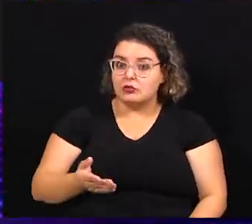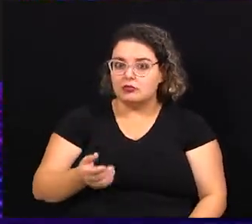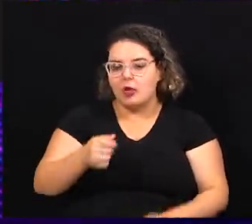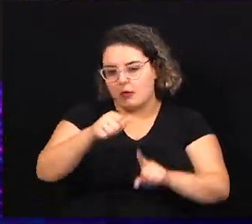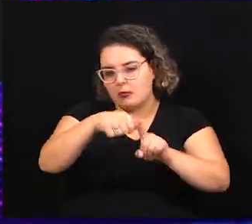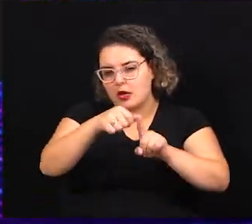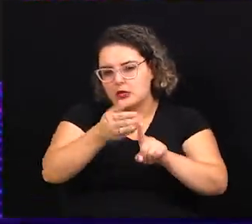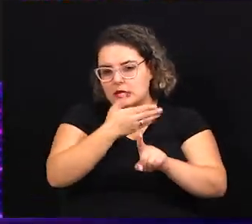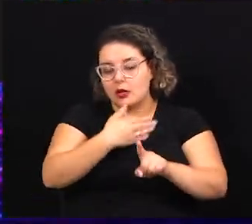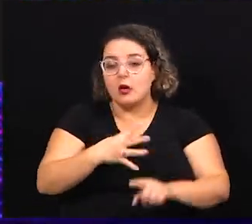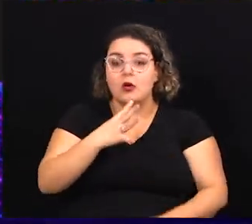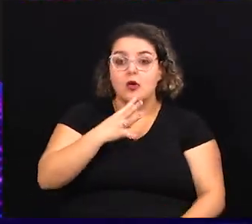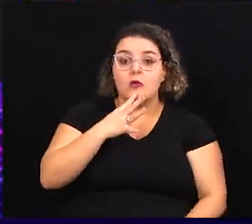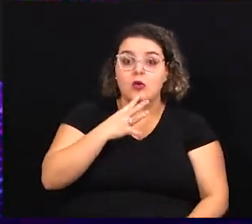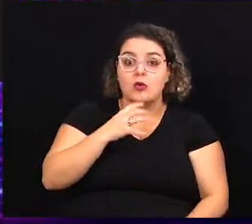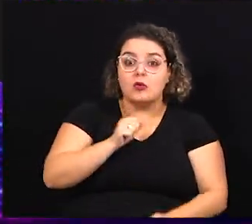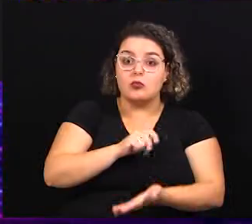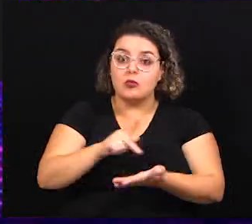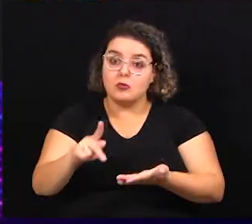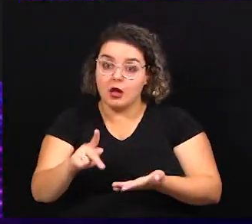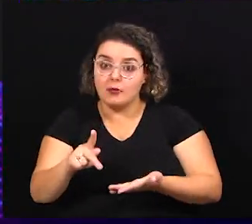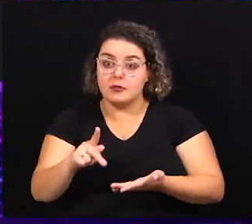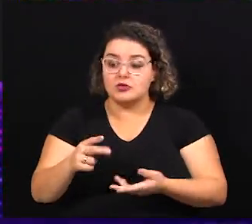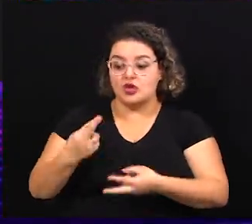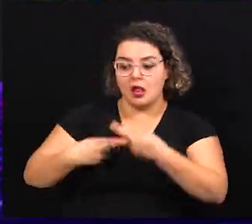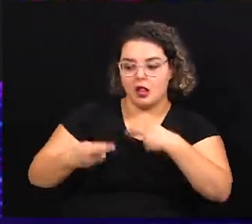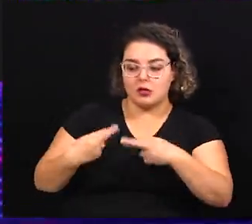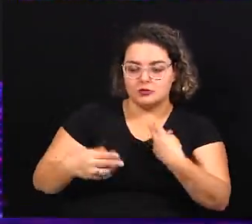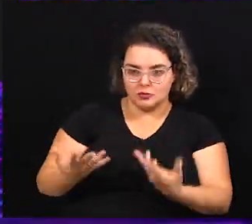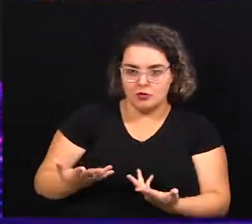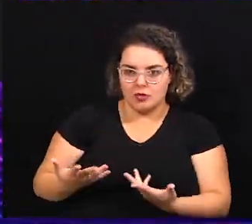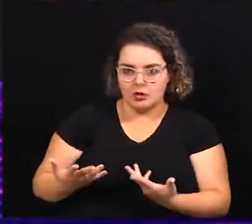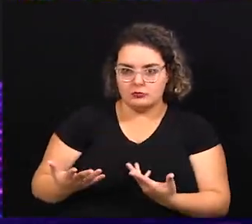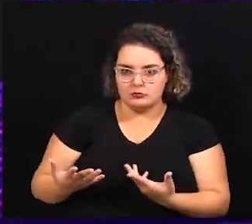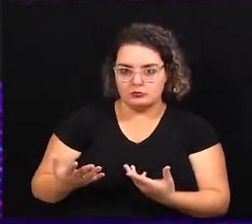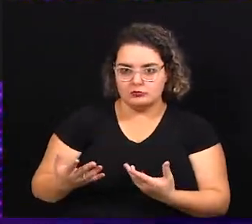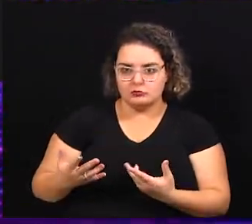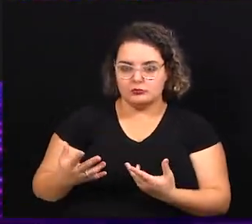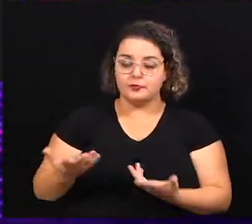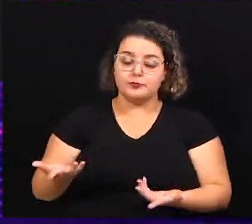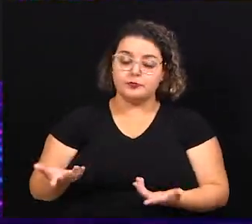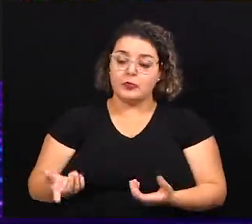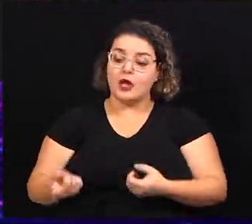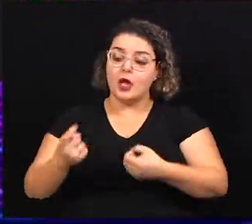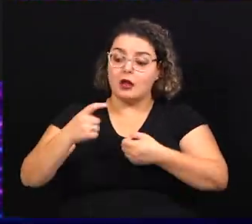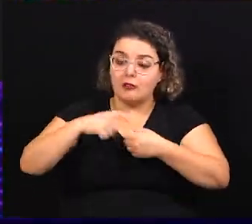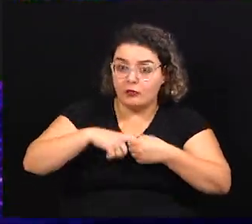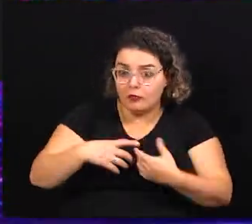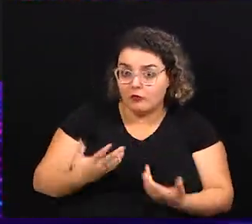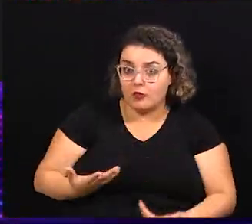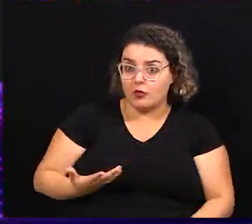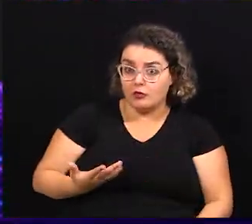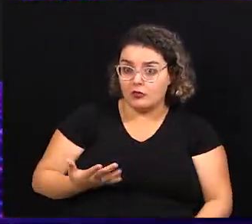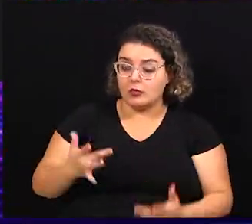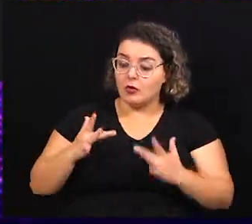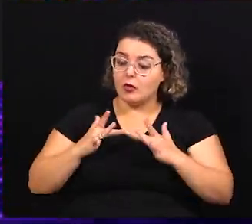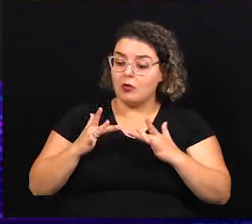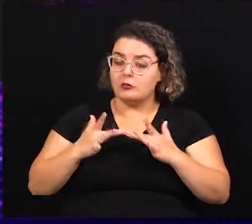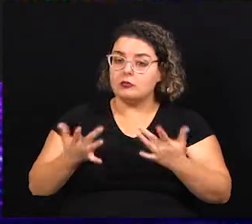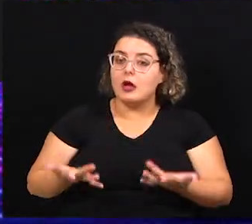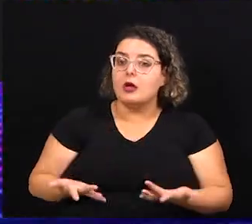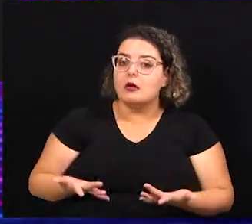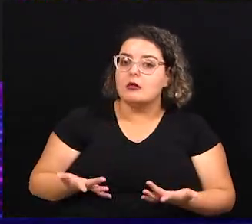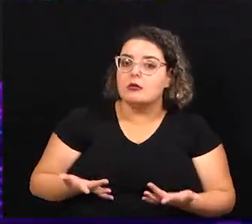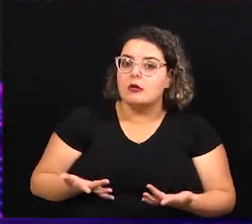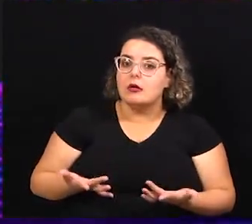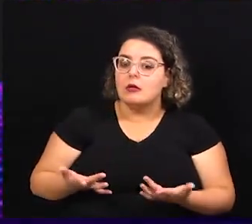atrás, porque eles tinham se conhecido em um aplicativo de relacionamento. E de repente ele retorna, ele volta o contato com ela, só que